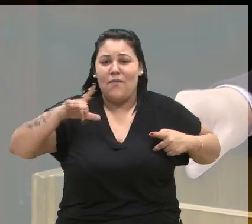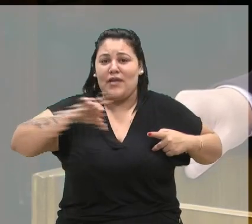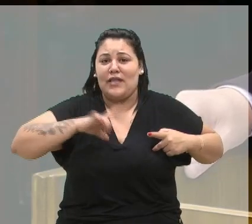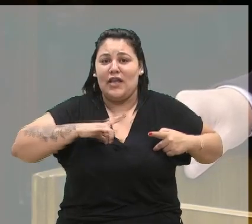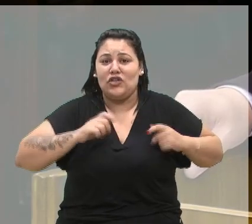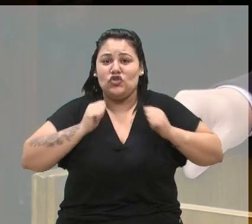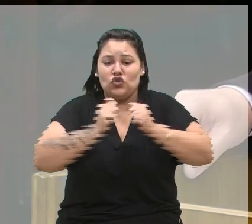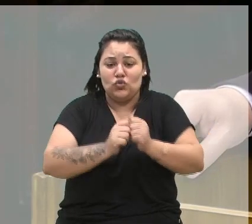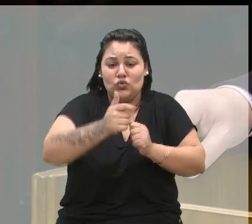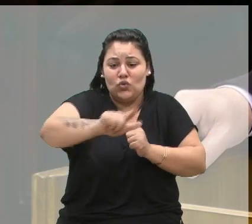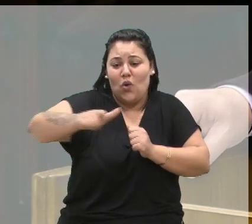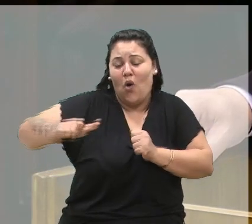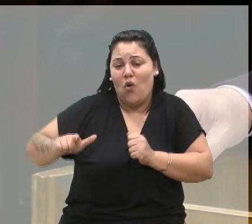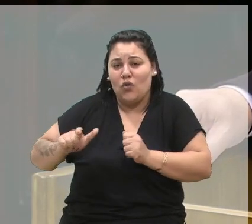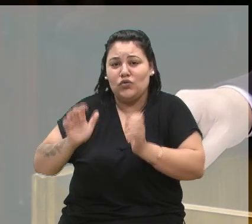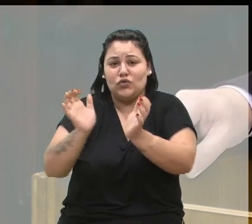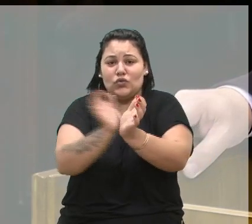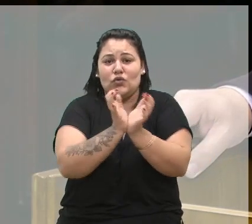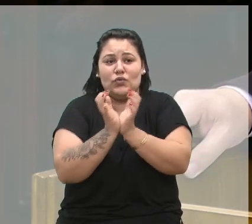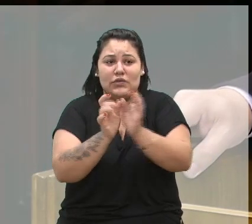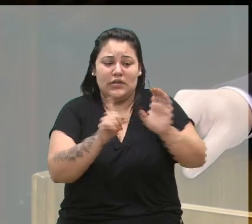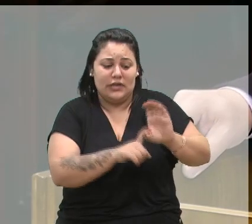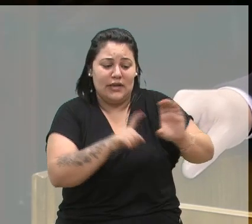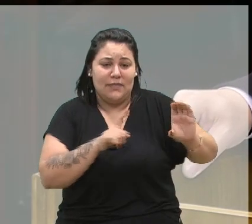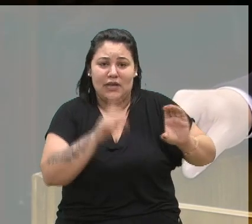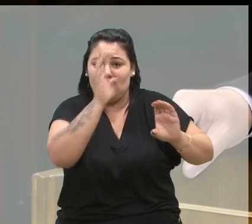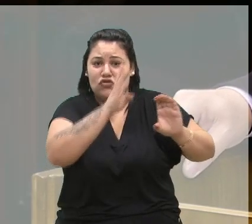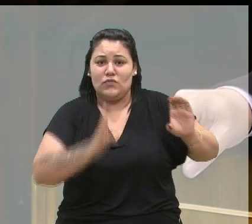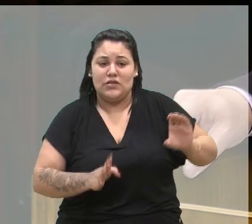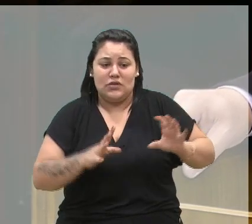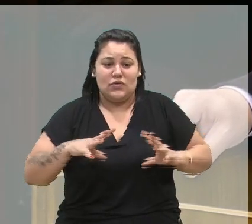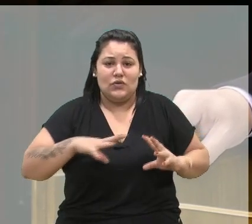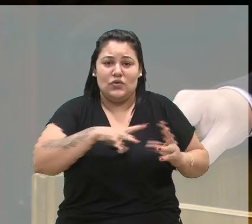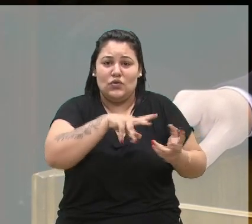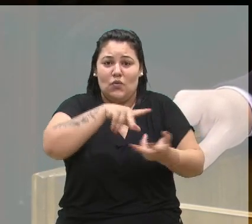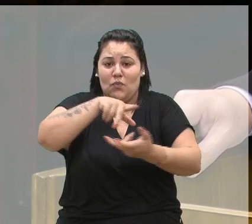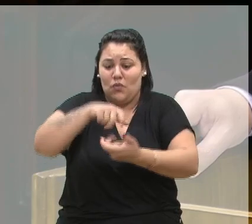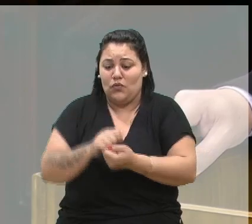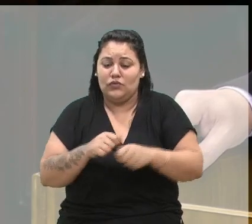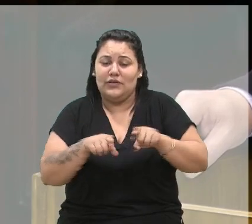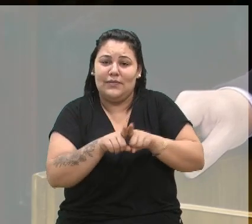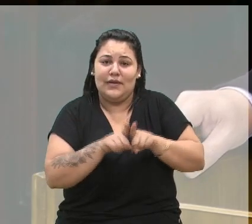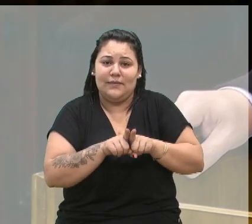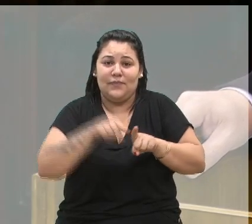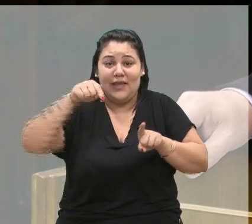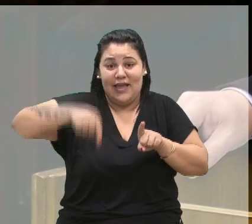Conselhos Independentes do Brasil e do mundo. Dentre